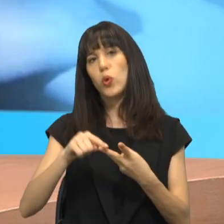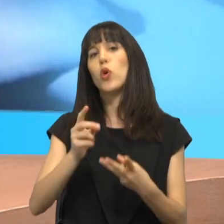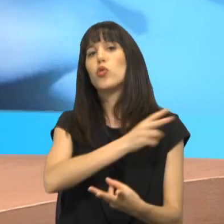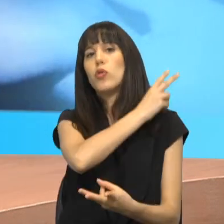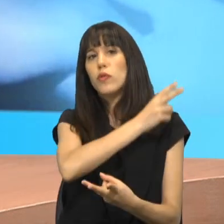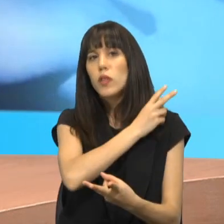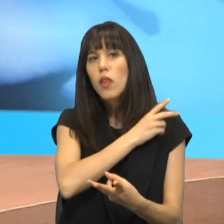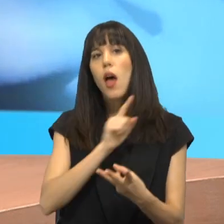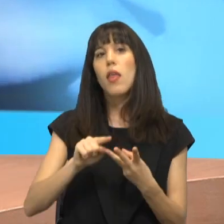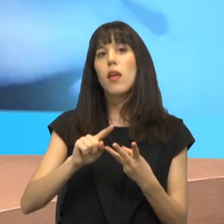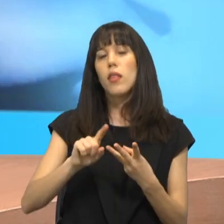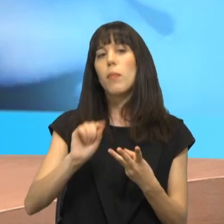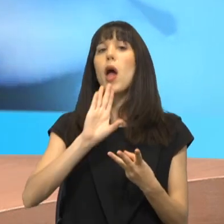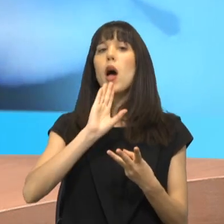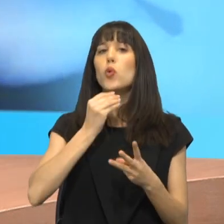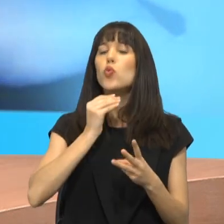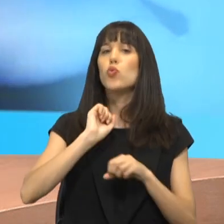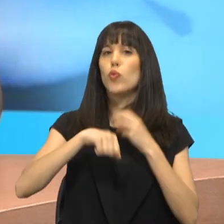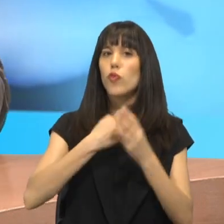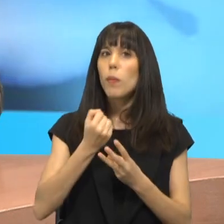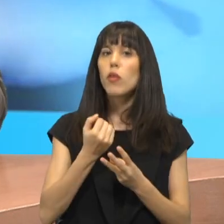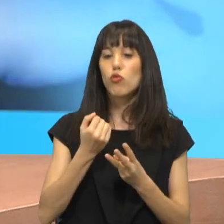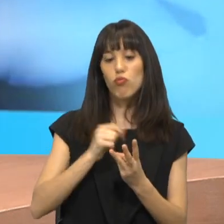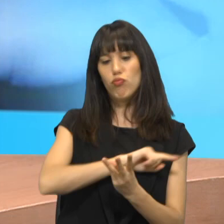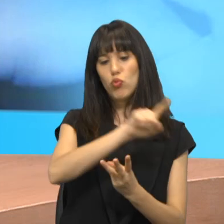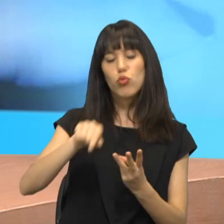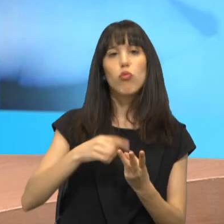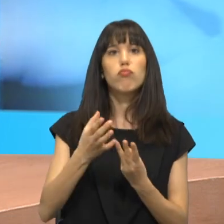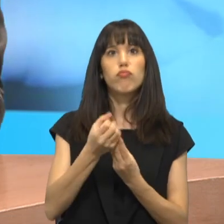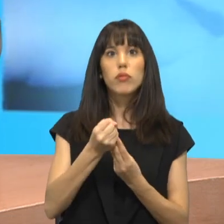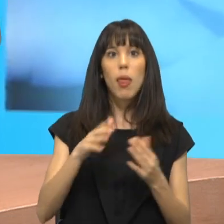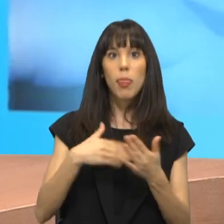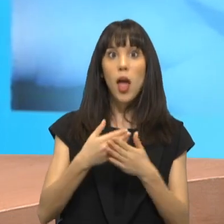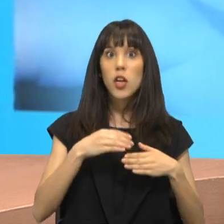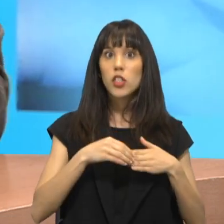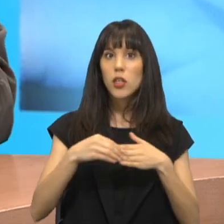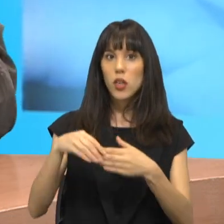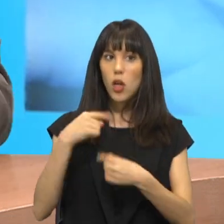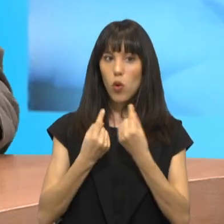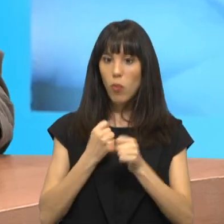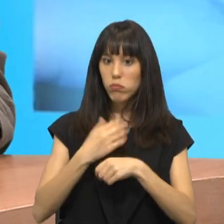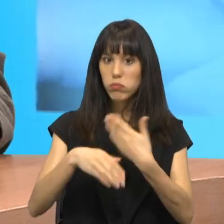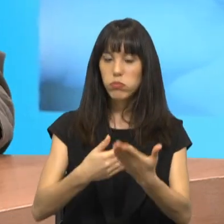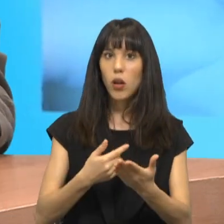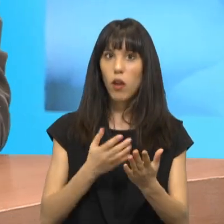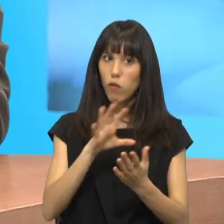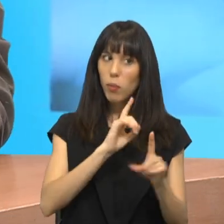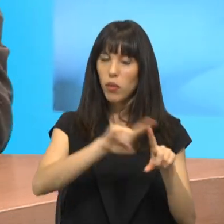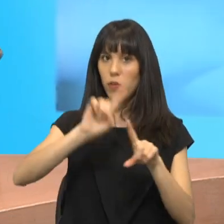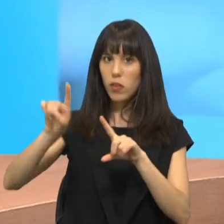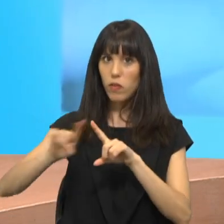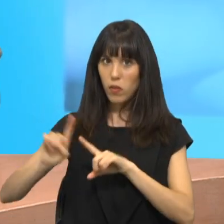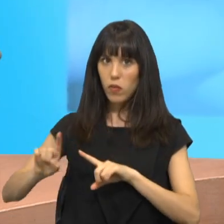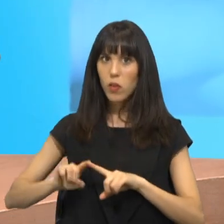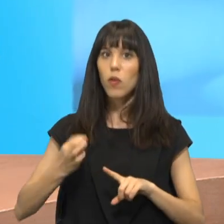universidades e do movimento estudantil, por outro, que se vão gerar algumas lideranças e algumas dinâmicas muito diversificadas, conforme